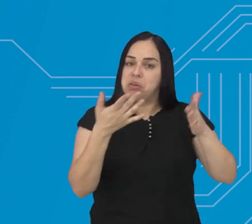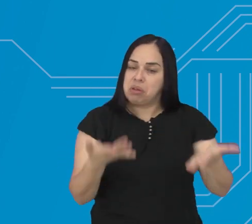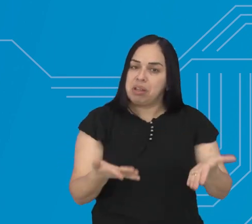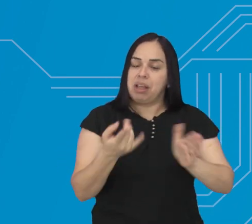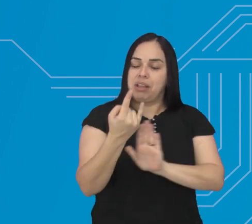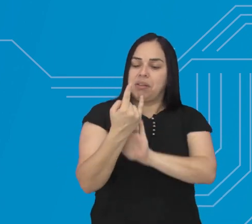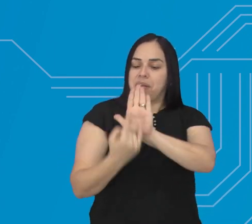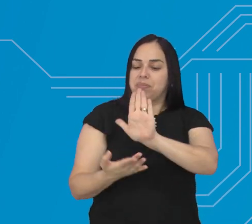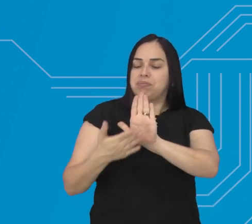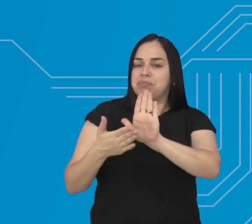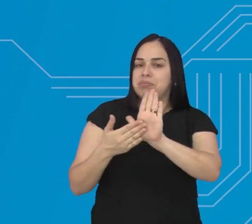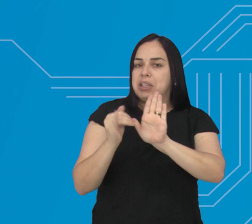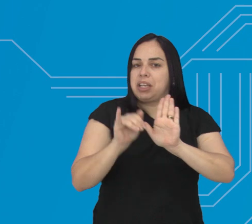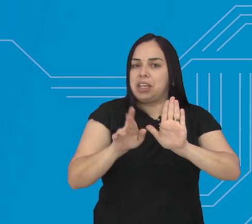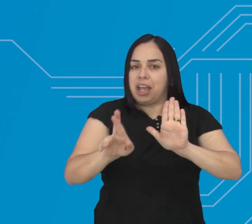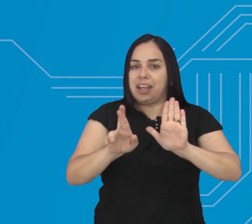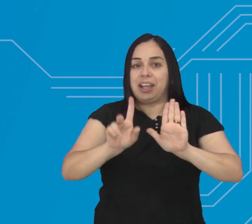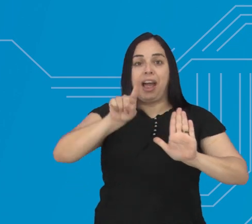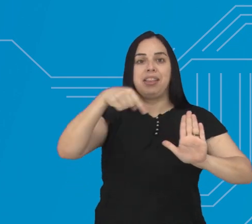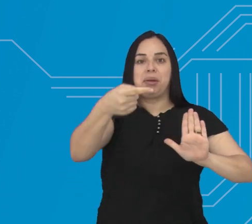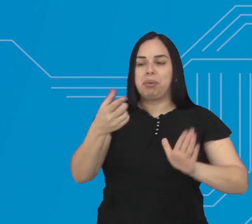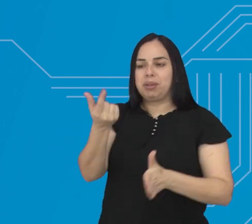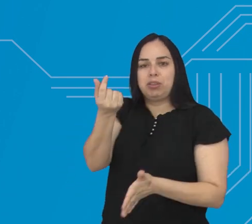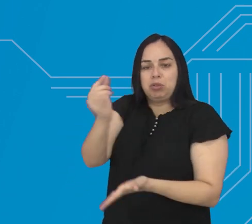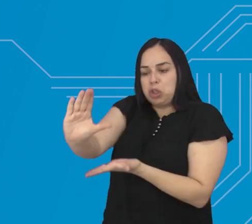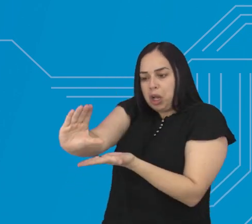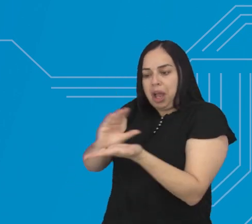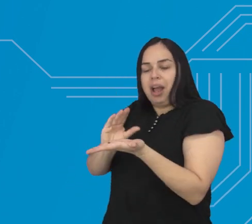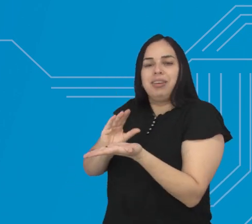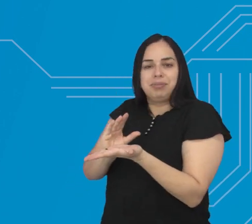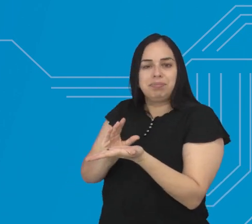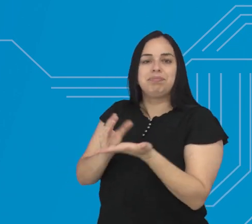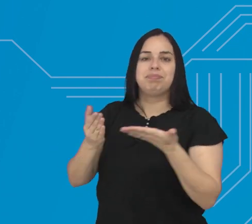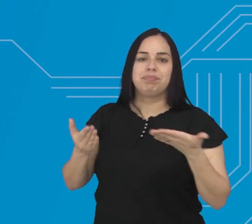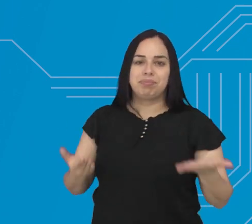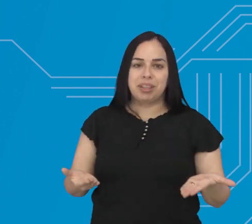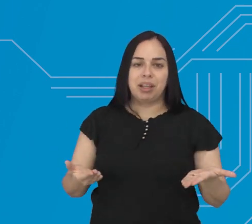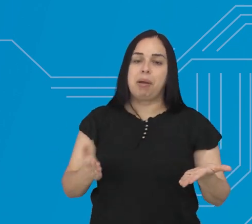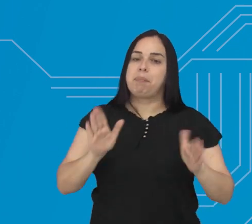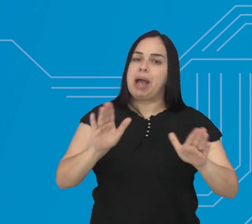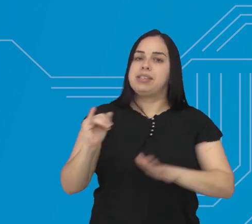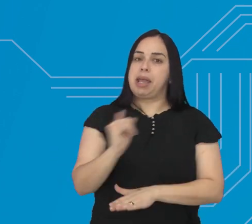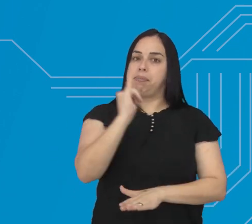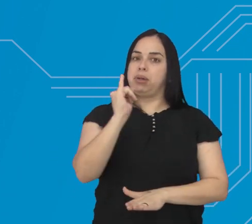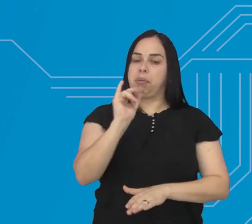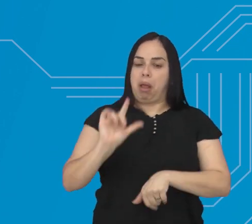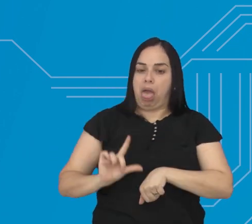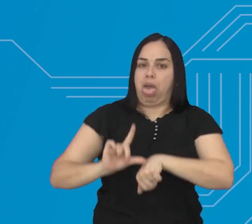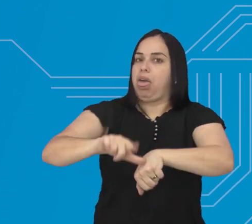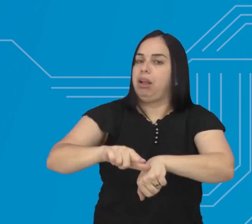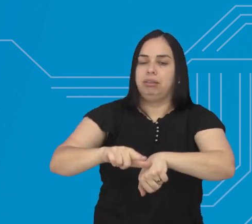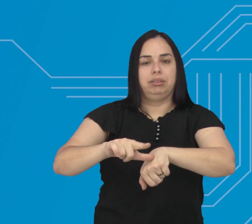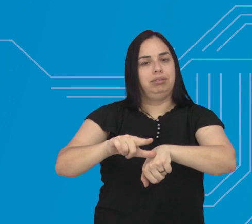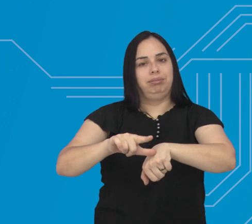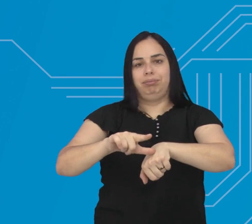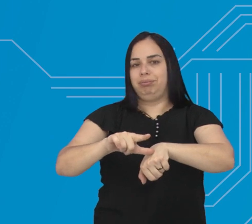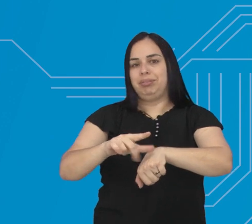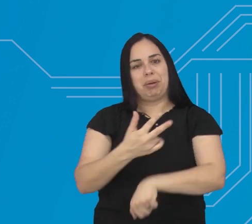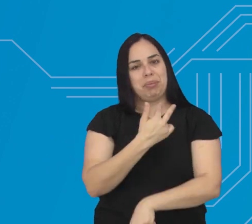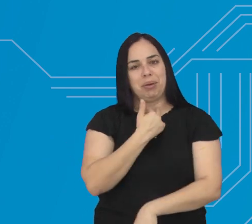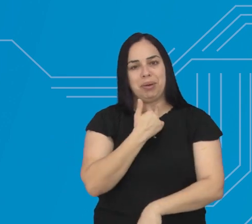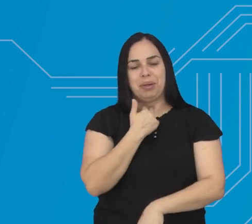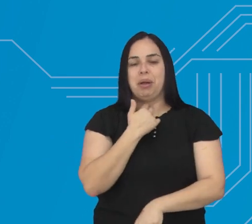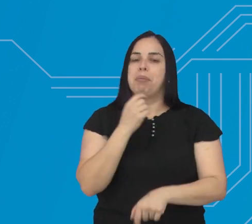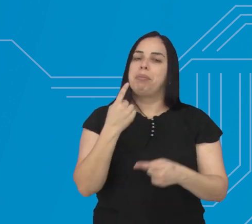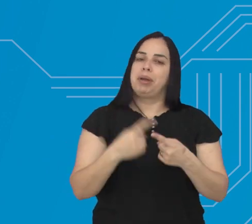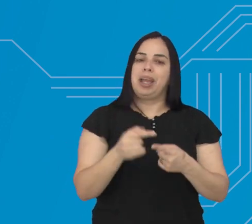melhor de declarar também com antecedência é receber a restituição mais cedo. Independente, o importante é não deixar para a última hora, porque aí